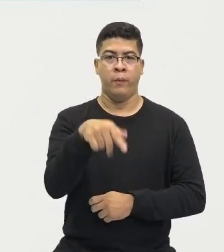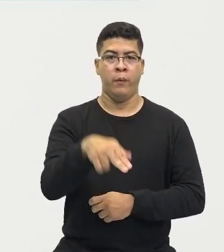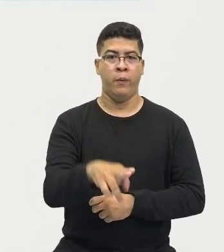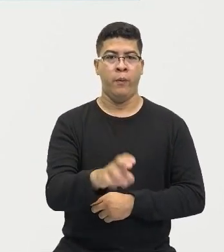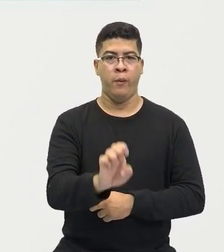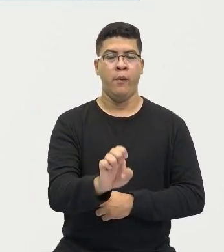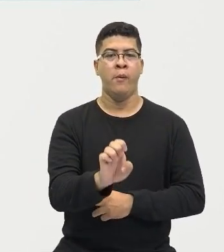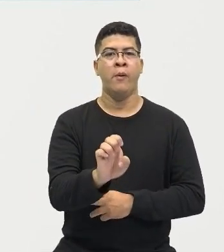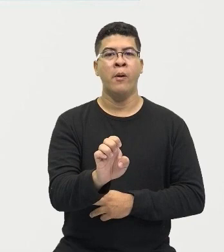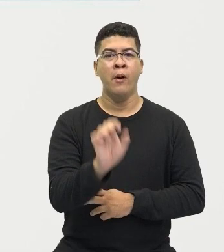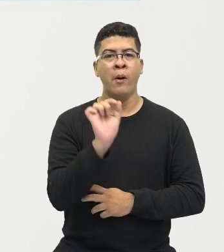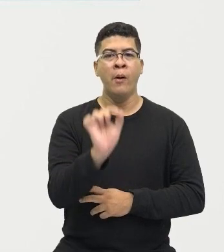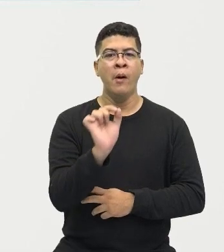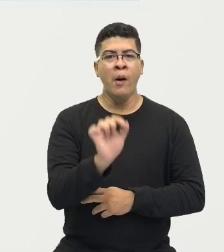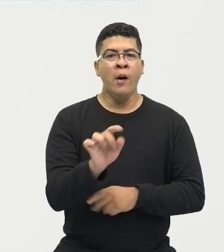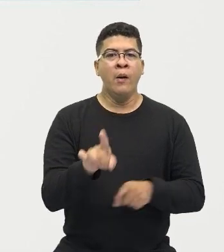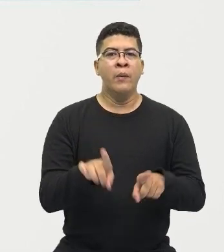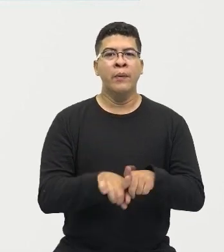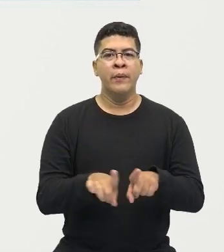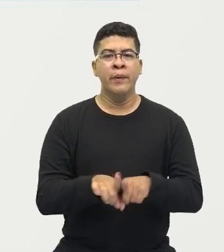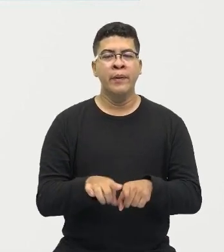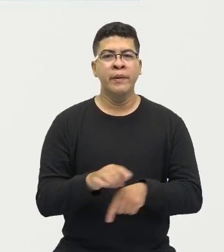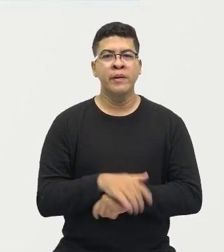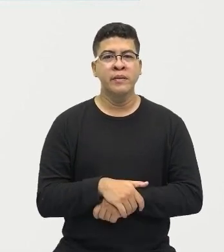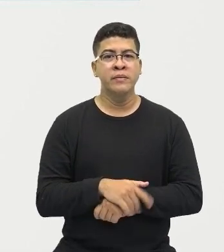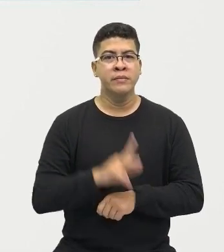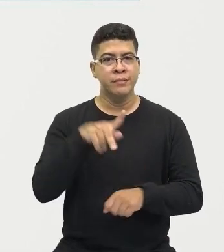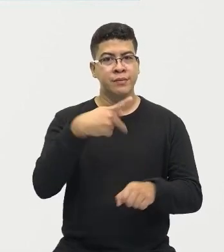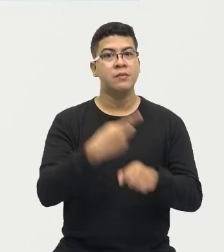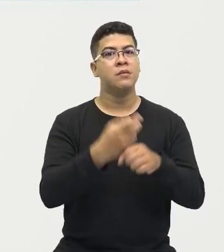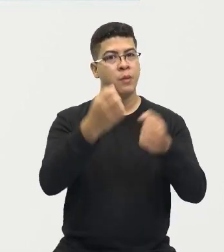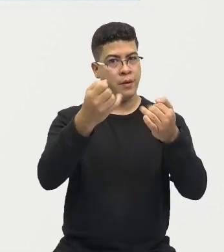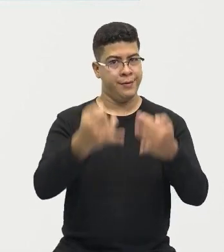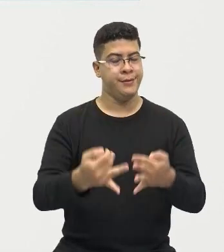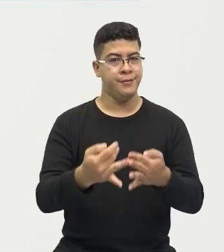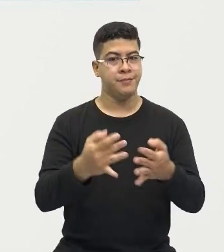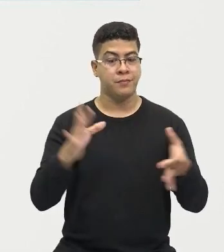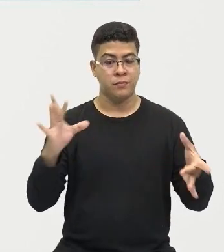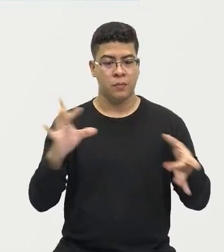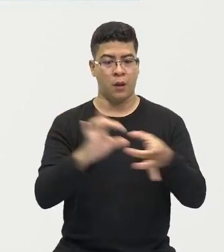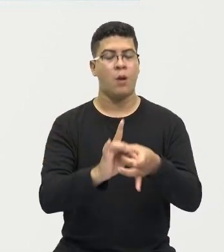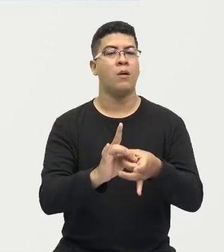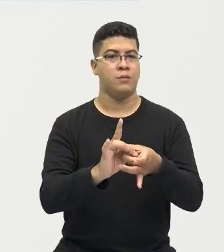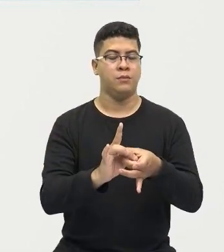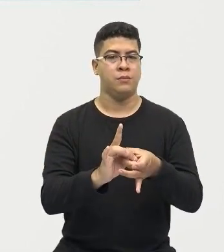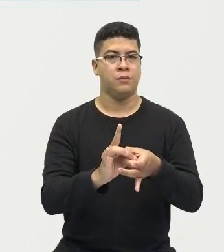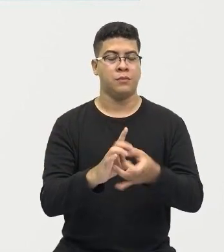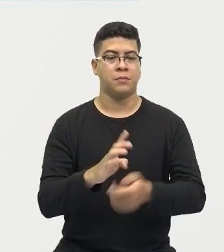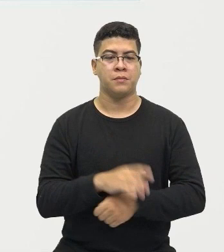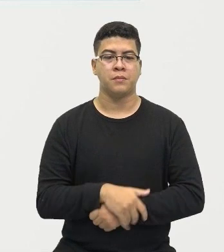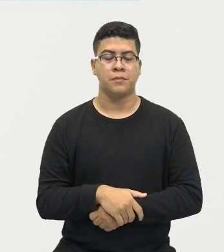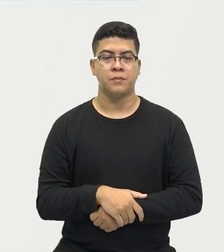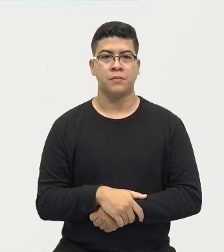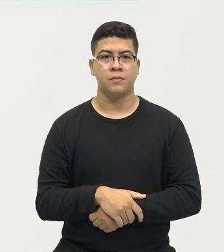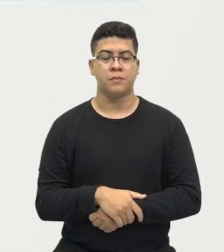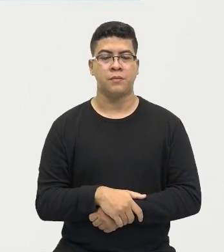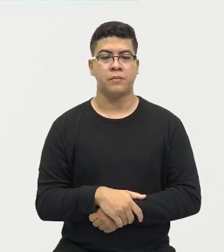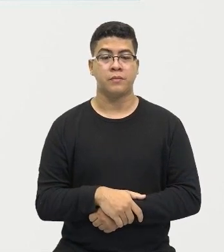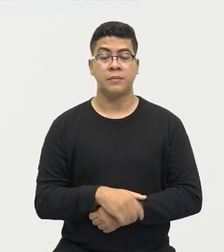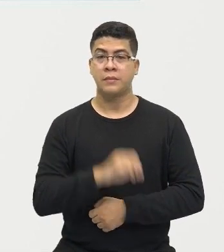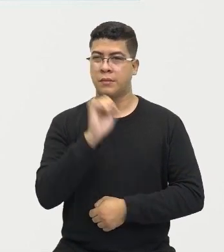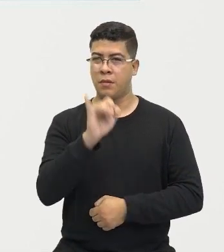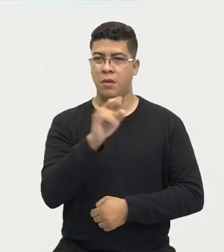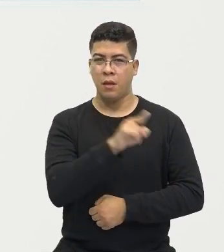né? Esse cidadão aqui. Daqui a pouco nós vamos falar sobre ele, que ele vai fazer essa ligação entre essas duas orações. Se